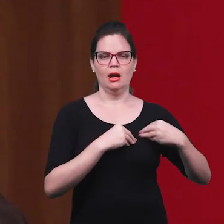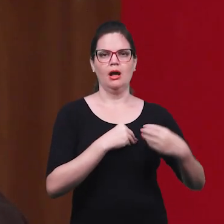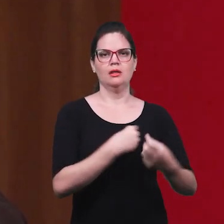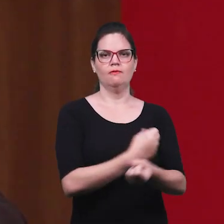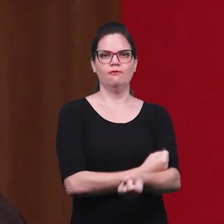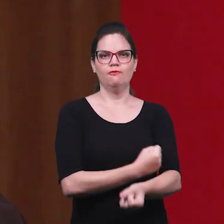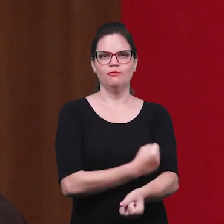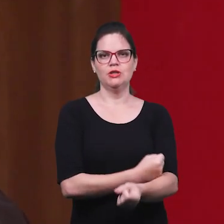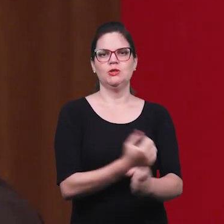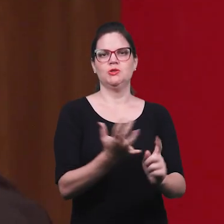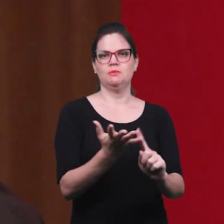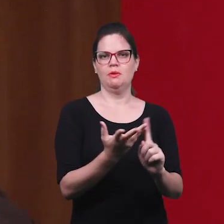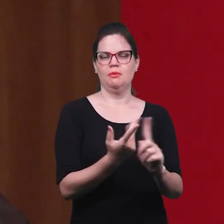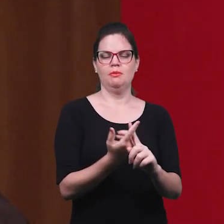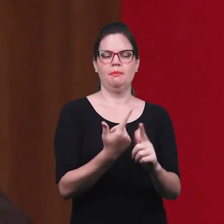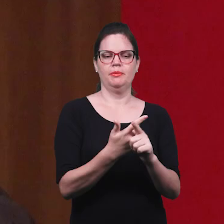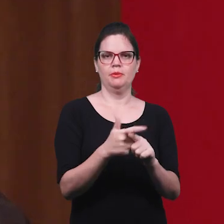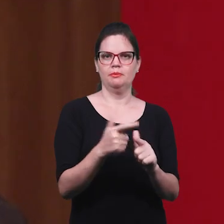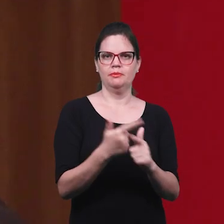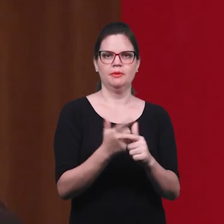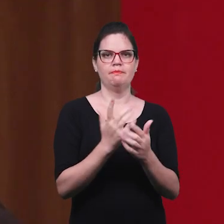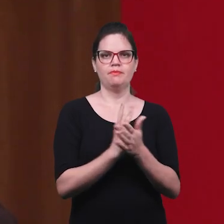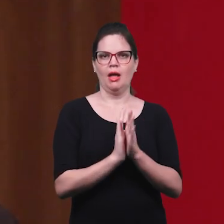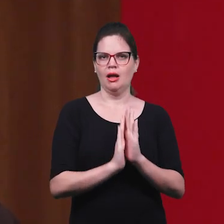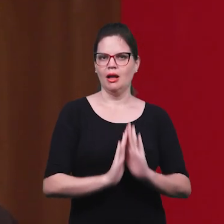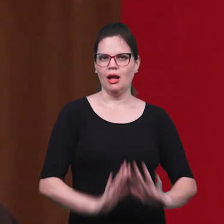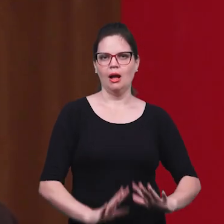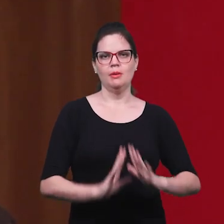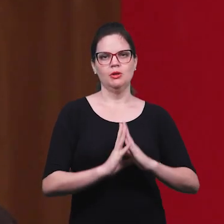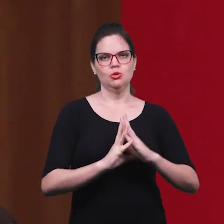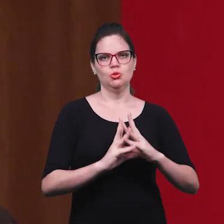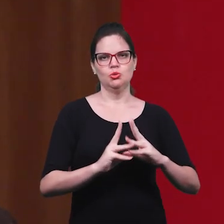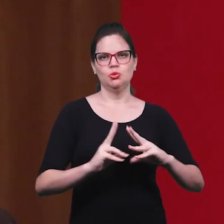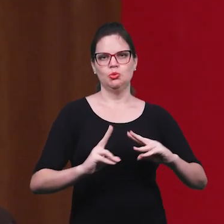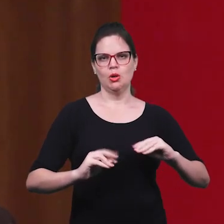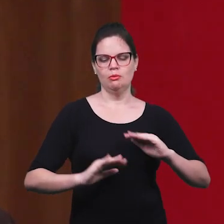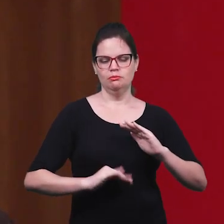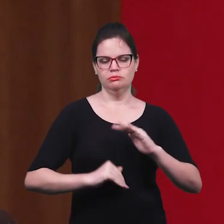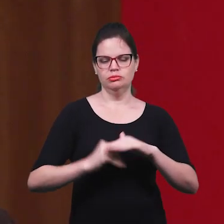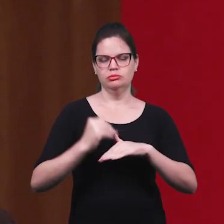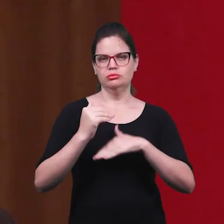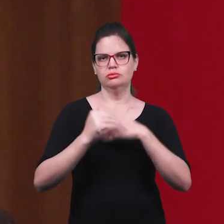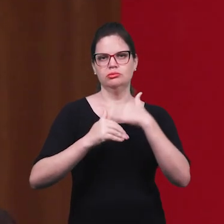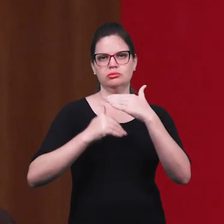vícios, dos problemas. Aquela família se desenvolve, cresce, Deus